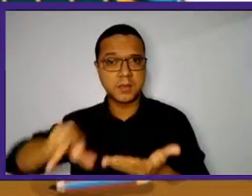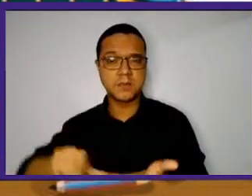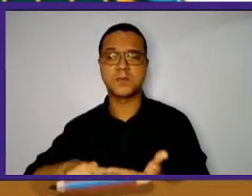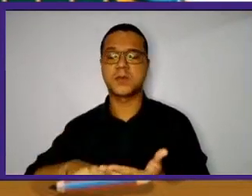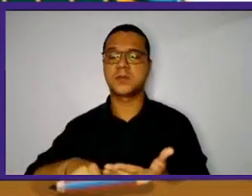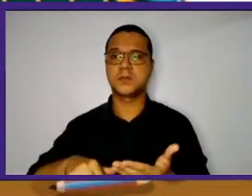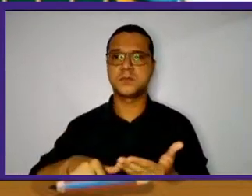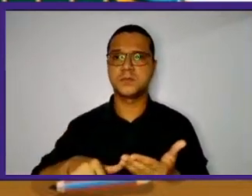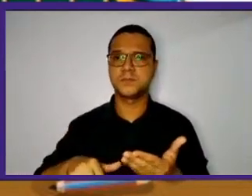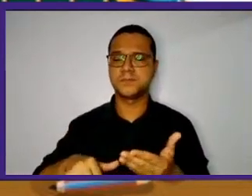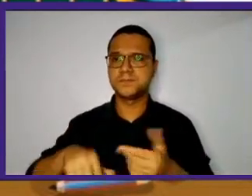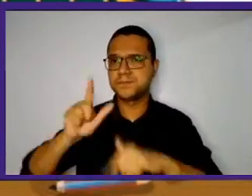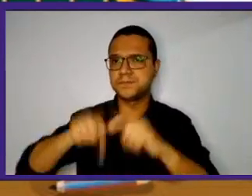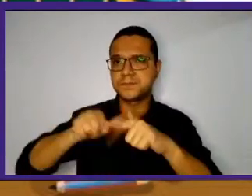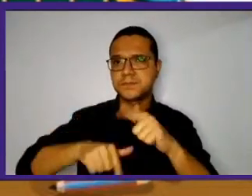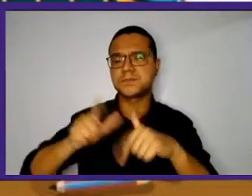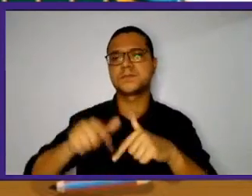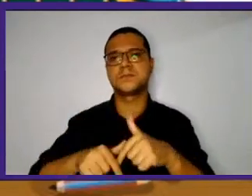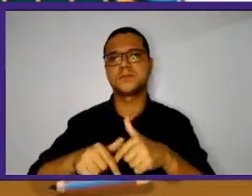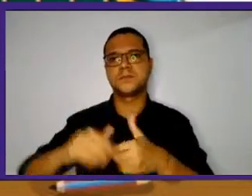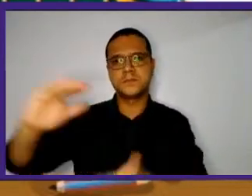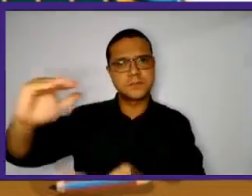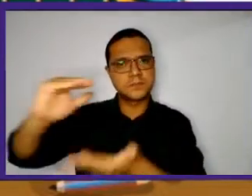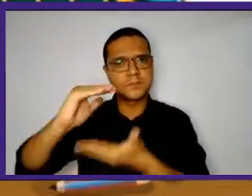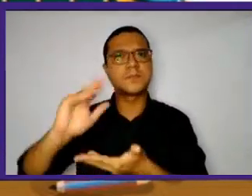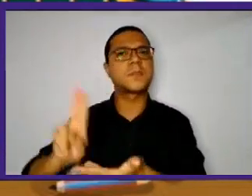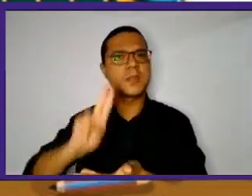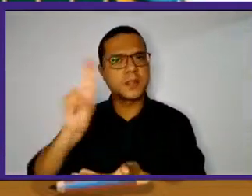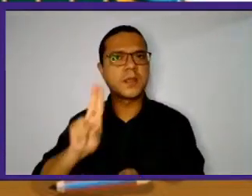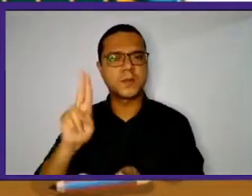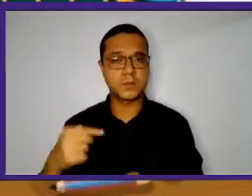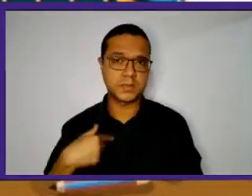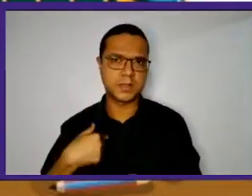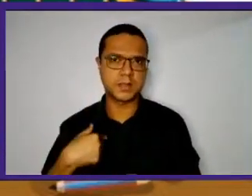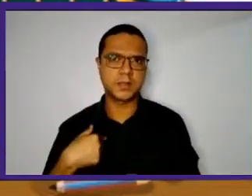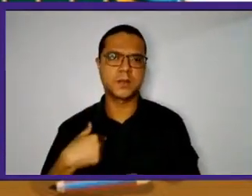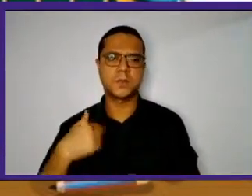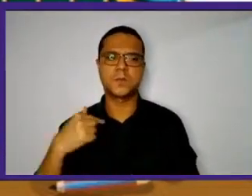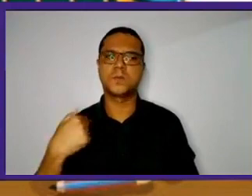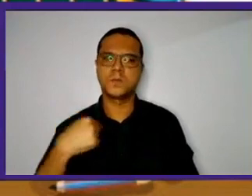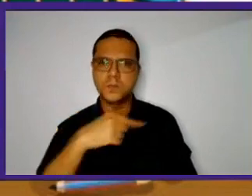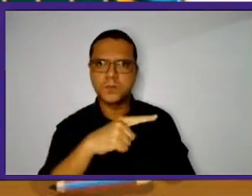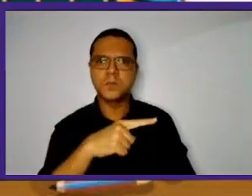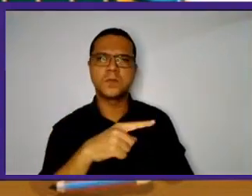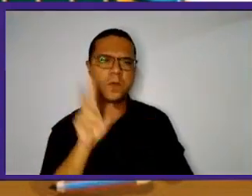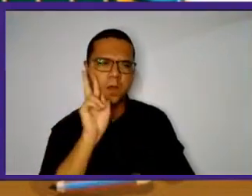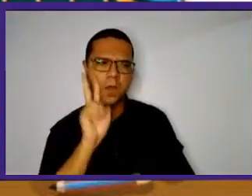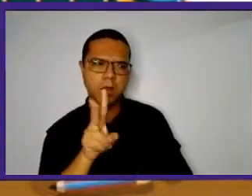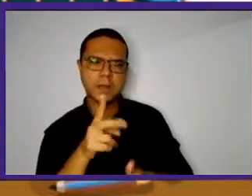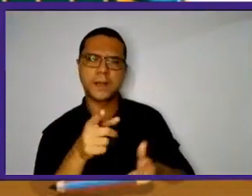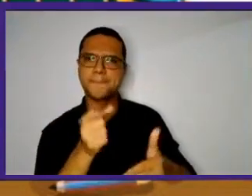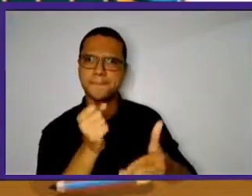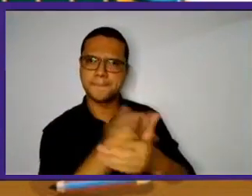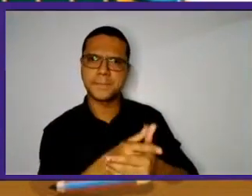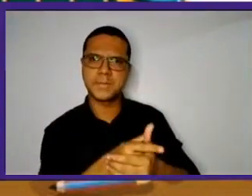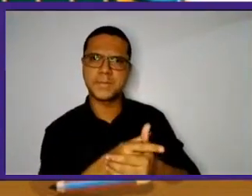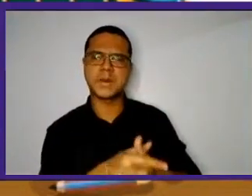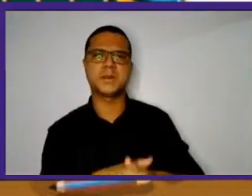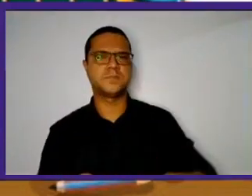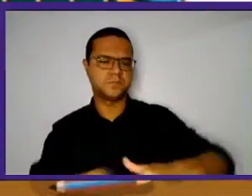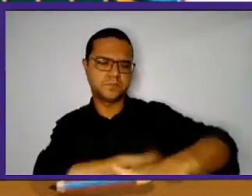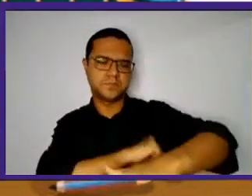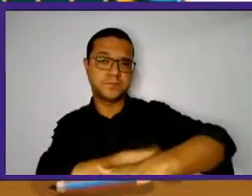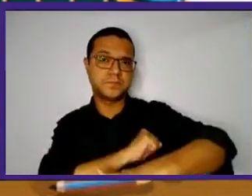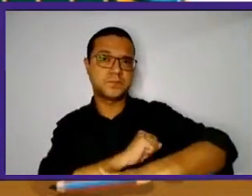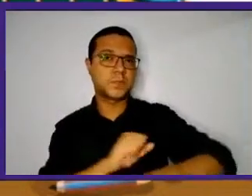muitos produtos que ainda utilizam esse gás. Eu, particularmente, quando vou comprar um desodorante, eu observo, inofensivo, a